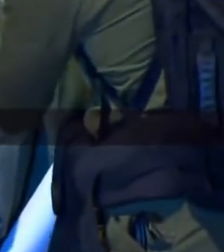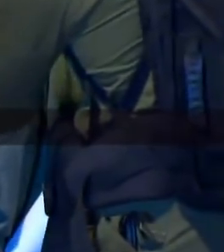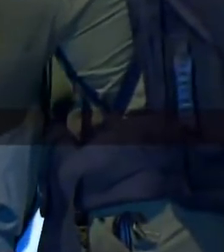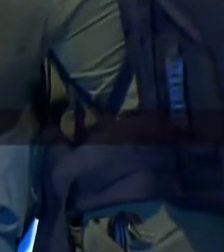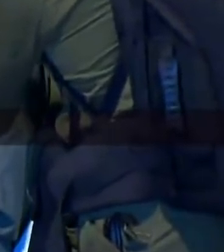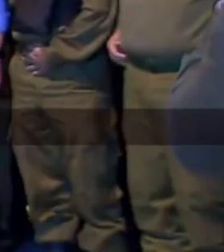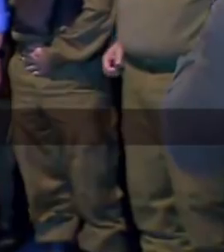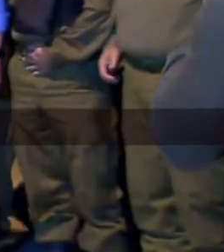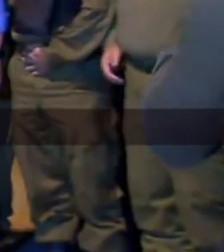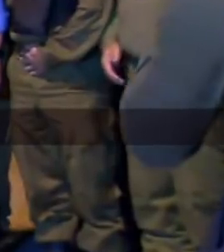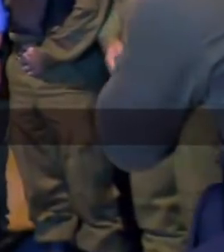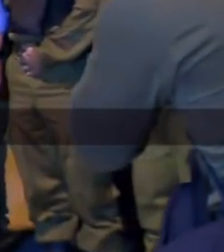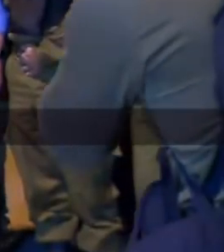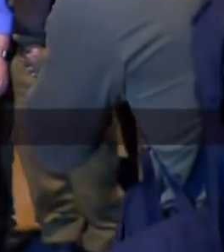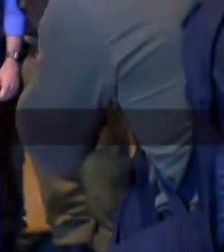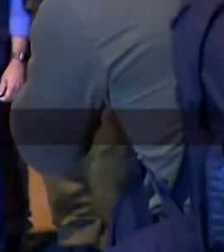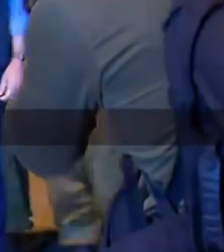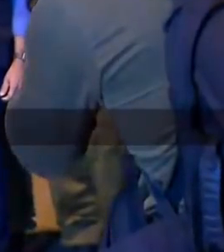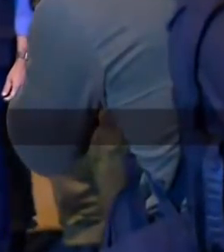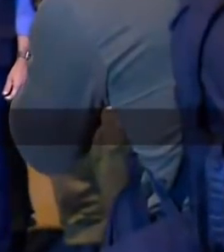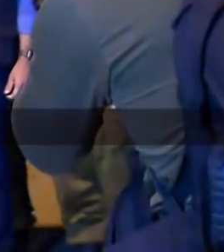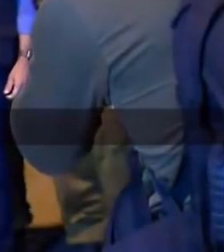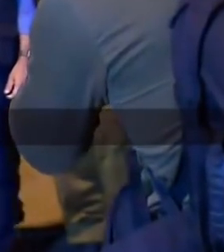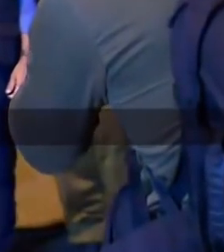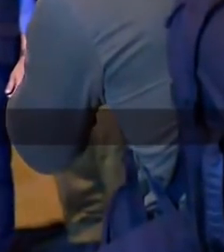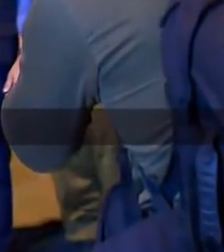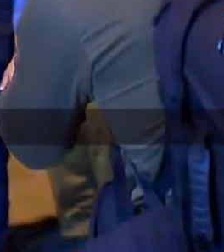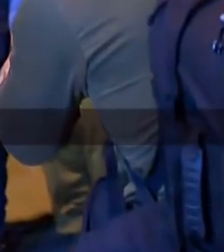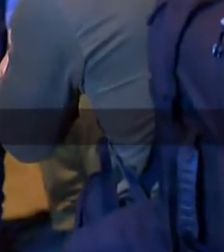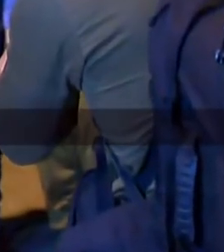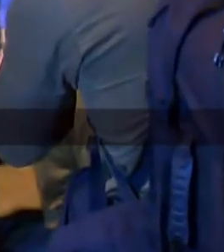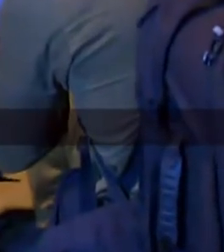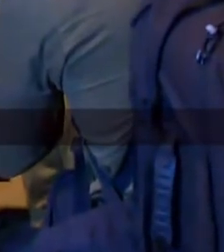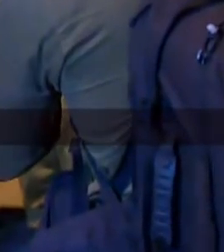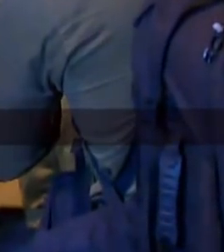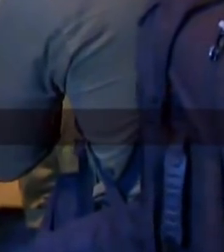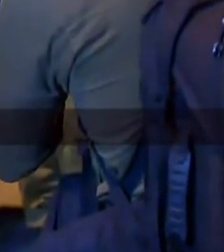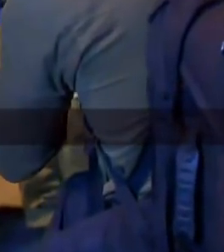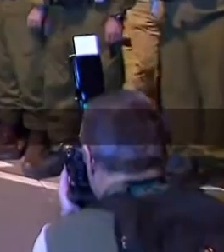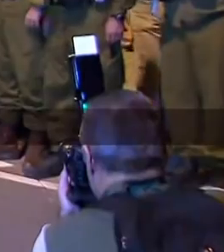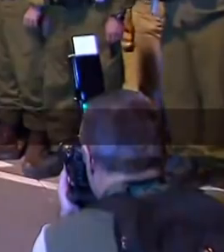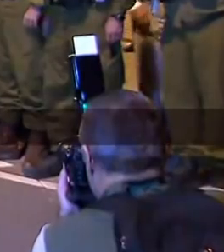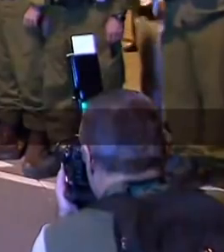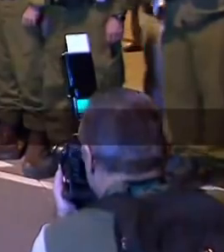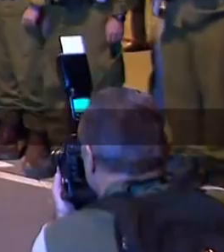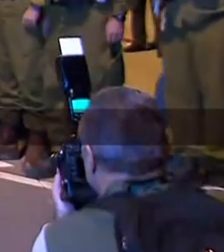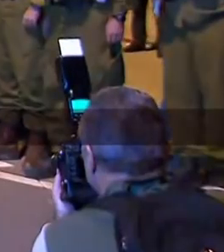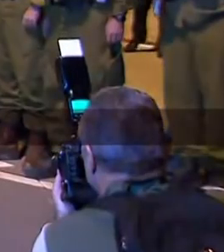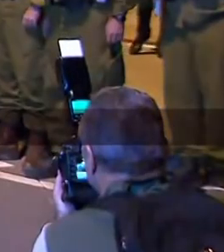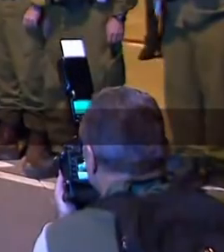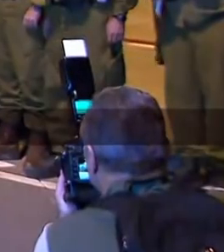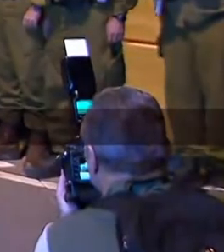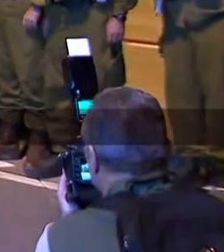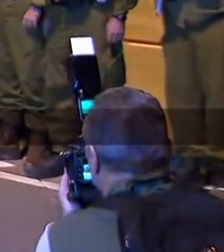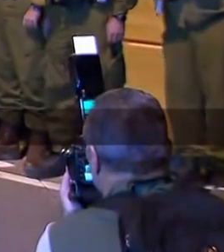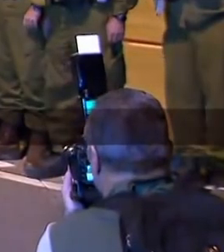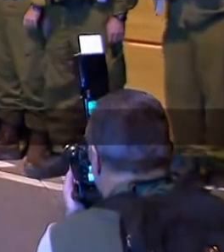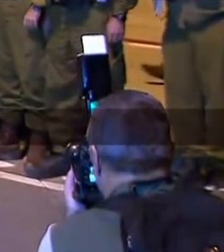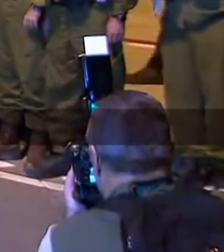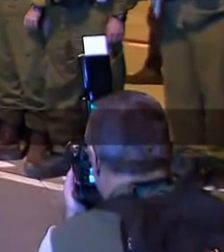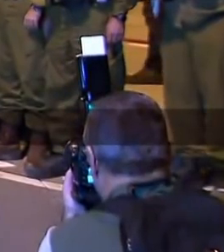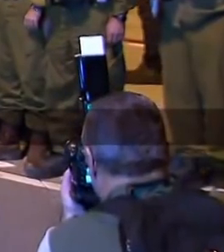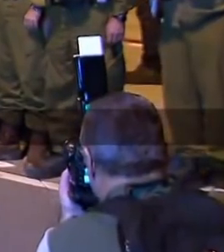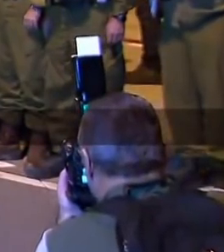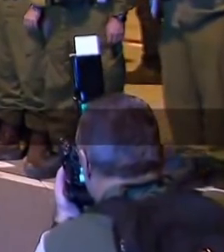missing persons in mud and in a water environment. Now the aid delegation,